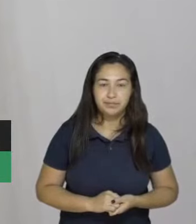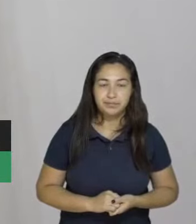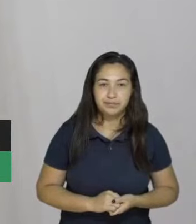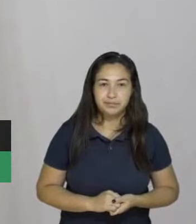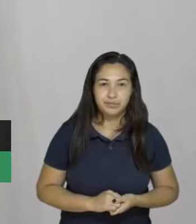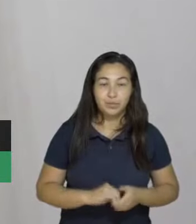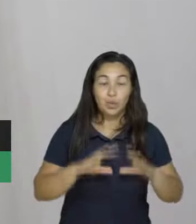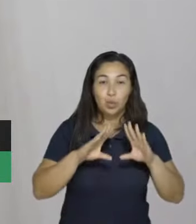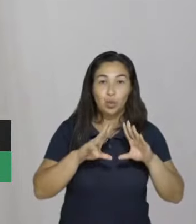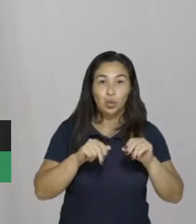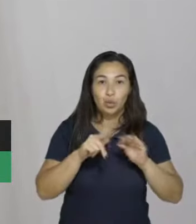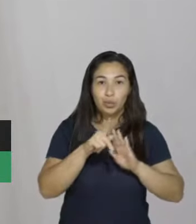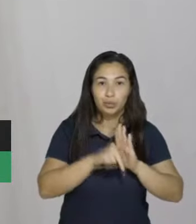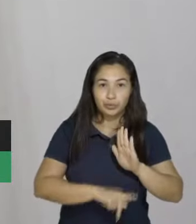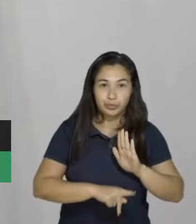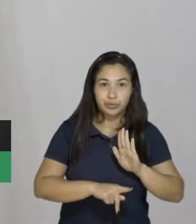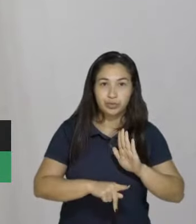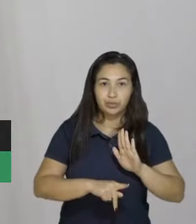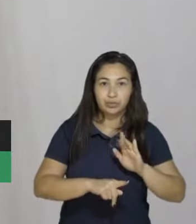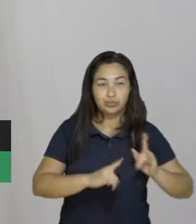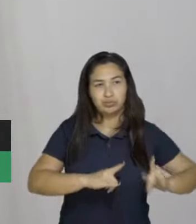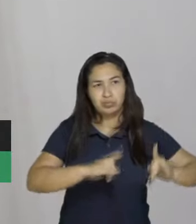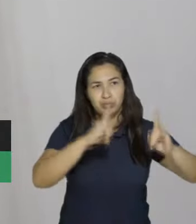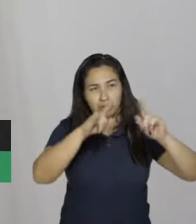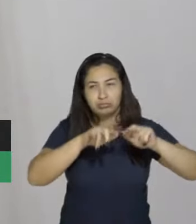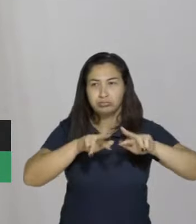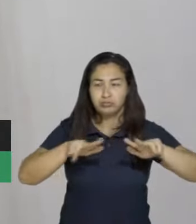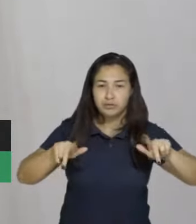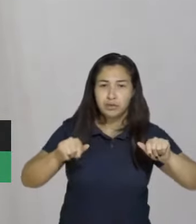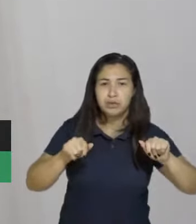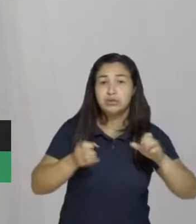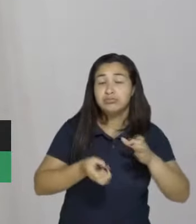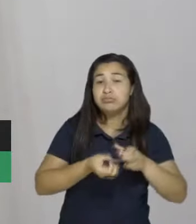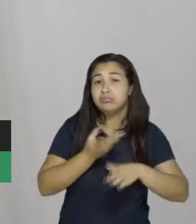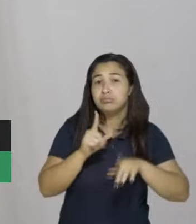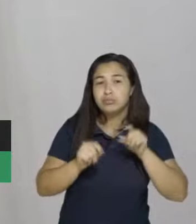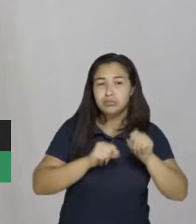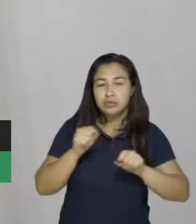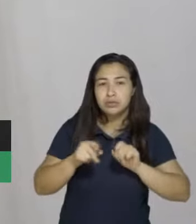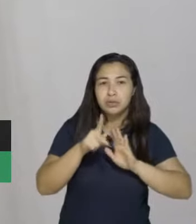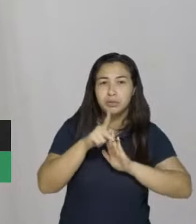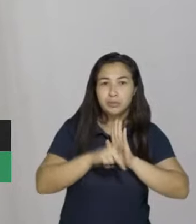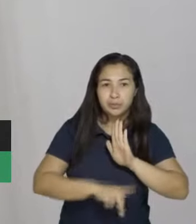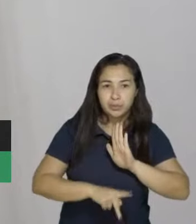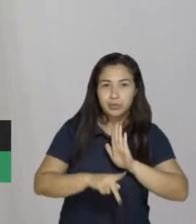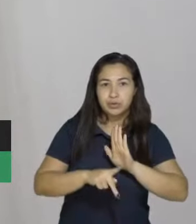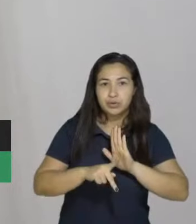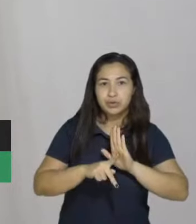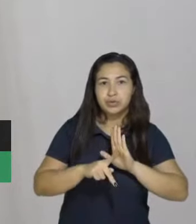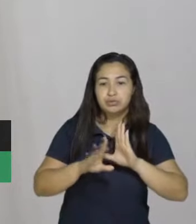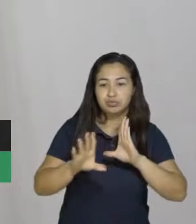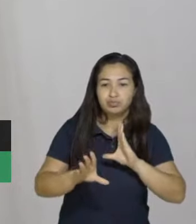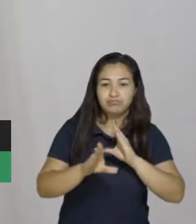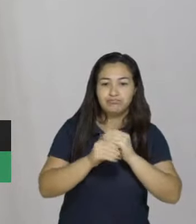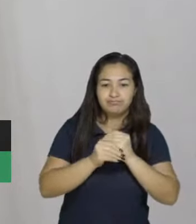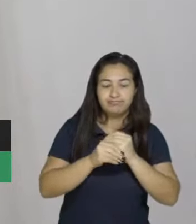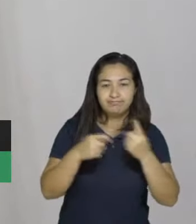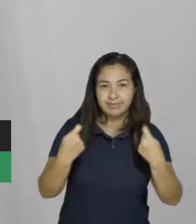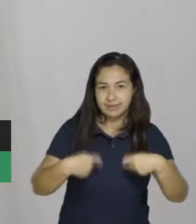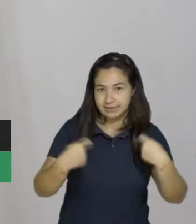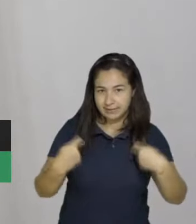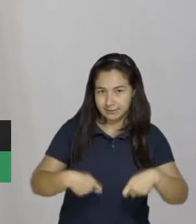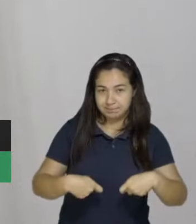Todo projeto arquitetônico, ele gera projetos complementares, como tem